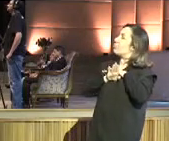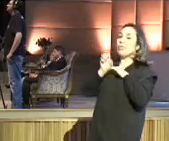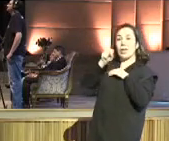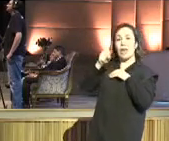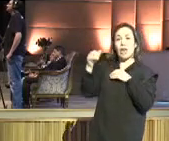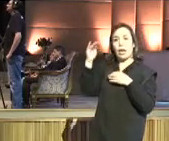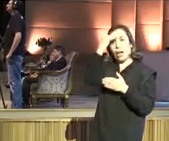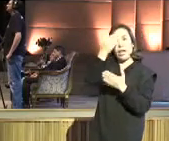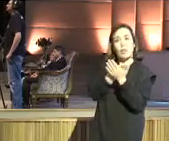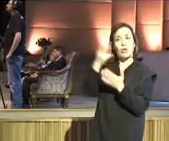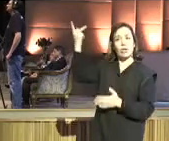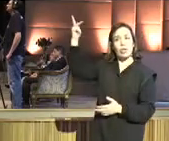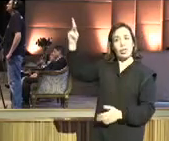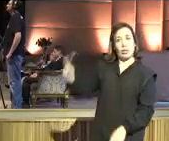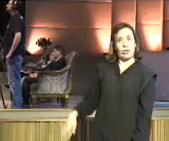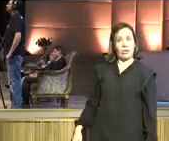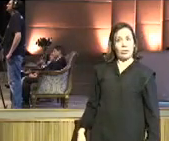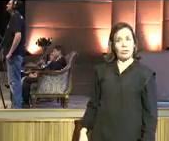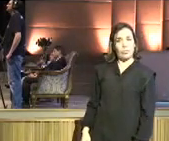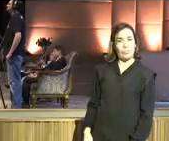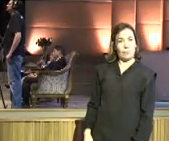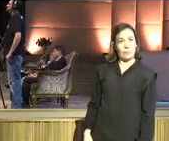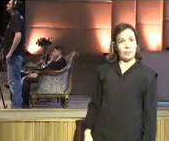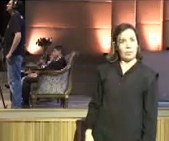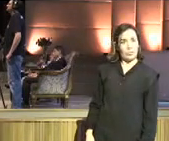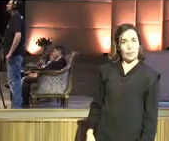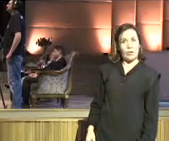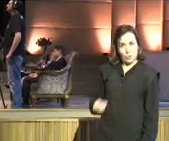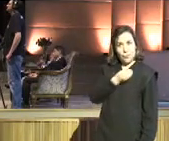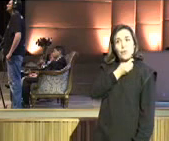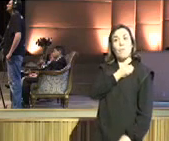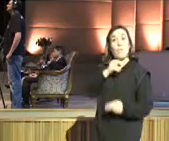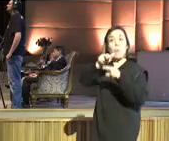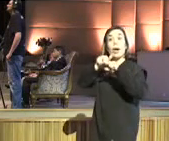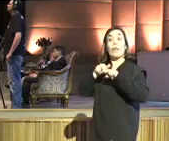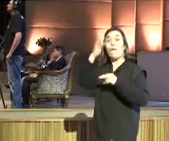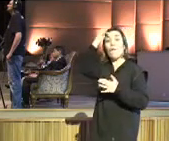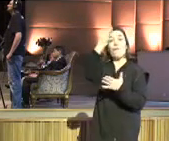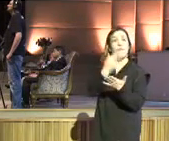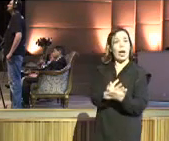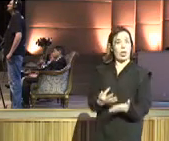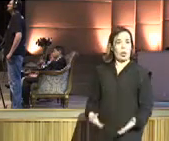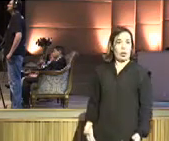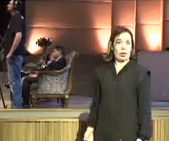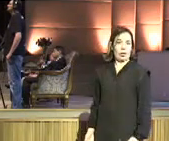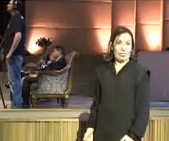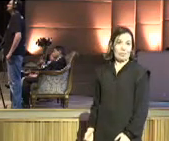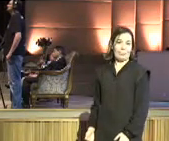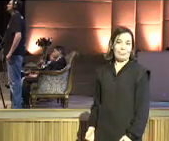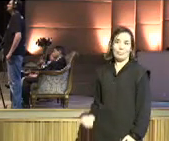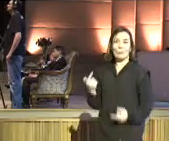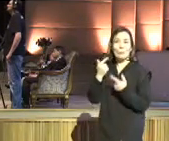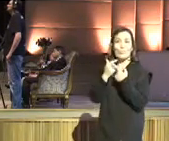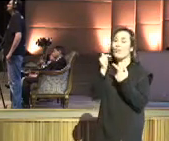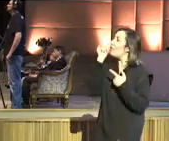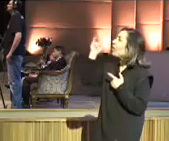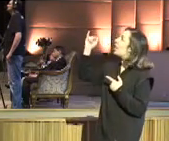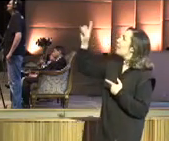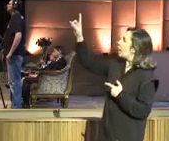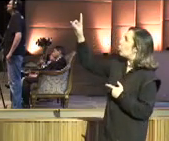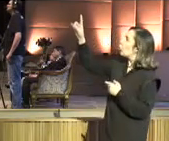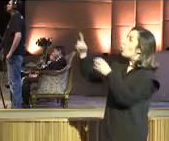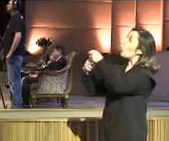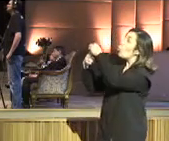minha esperança, e eu vou caminhar por fé nessa vida, porque não há escudo